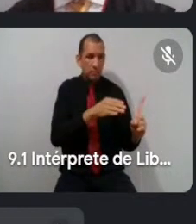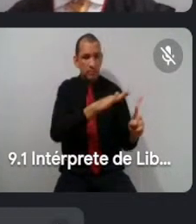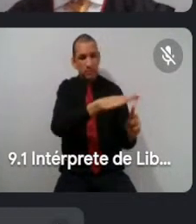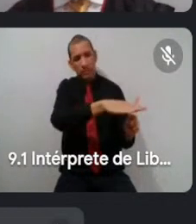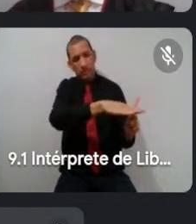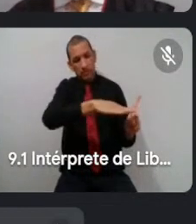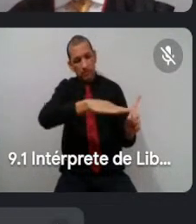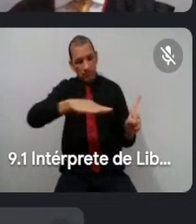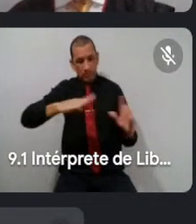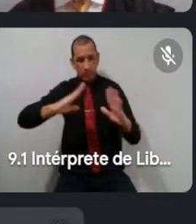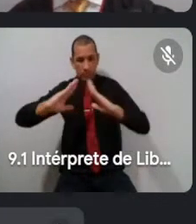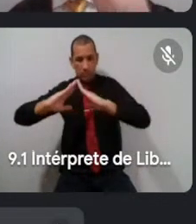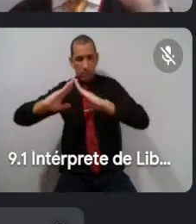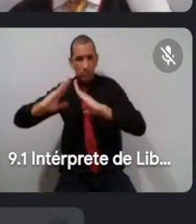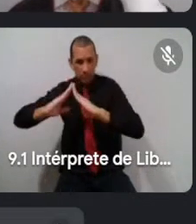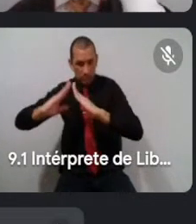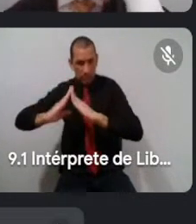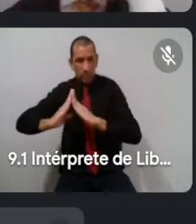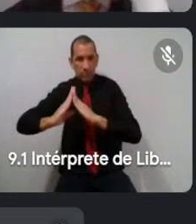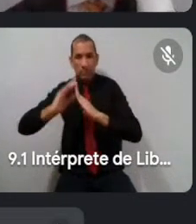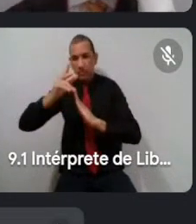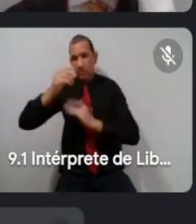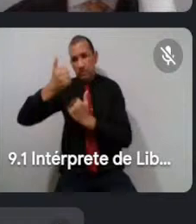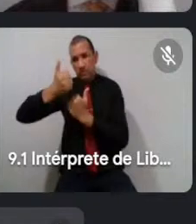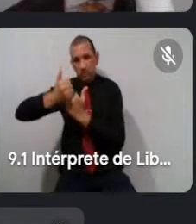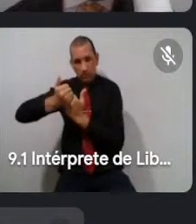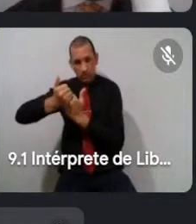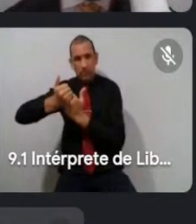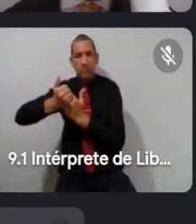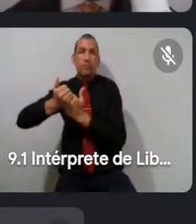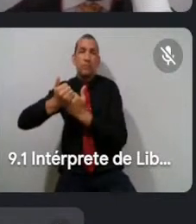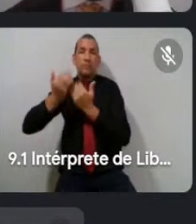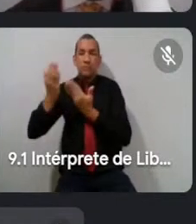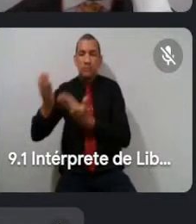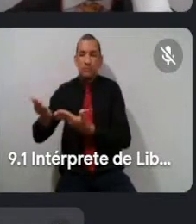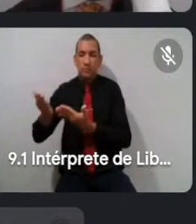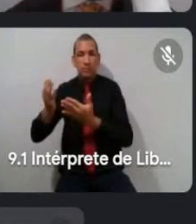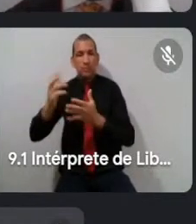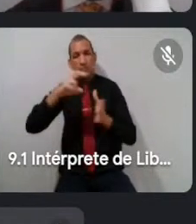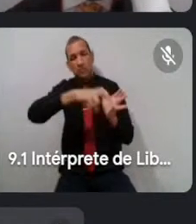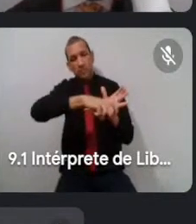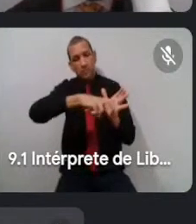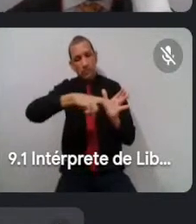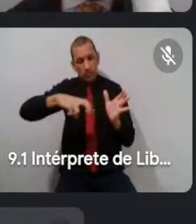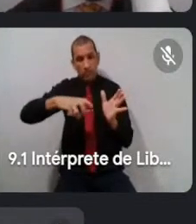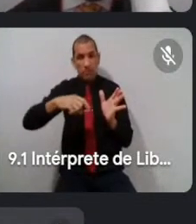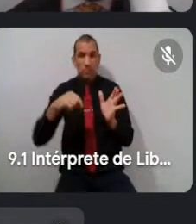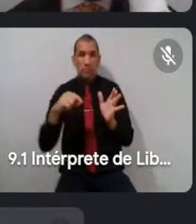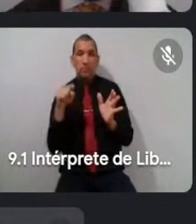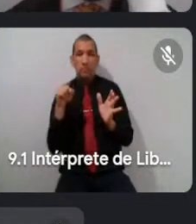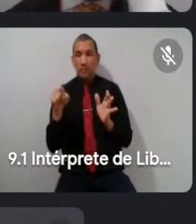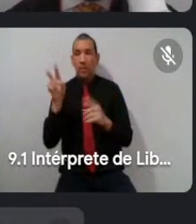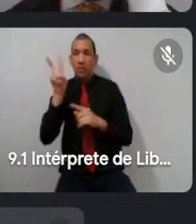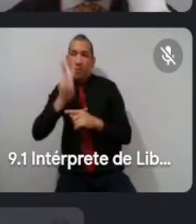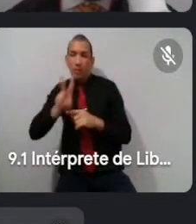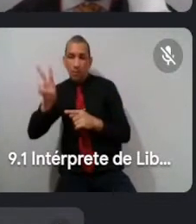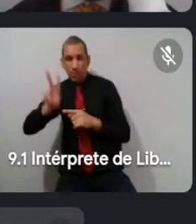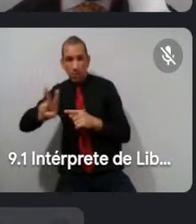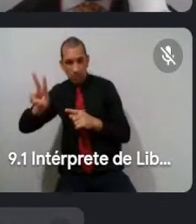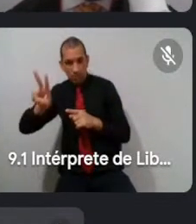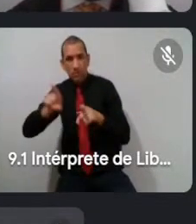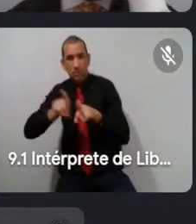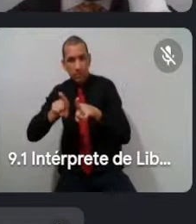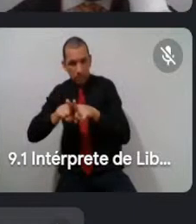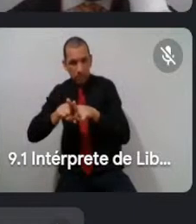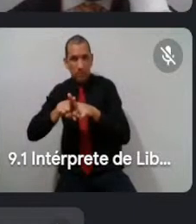de ré com o carro na casa do então candidato a vice-prefeito e o então candidato a vereador também aí